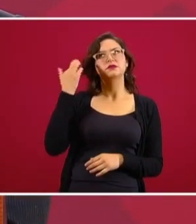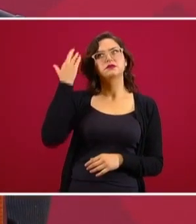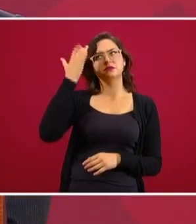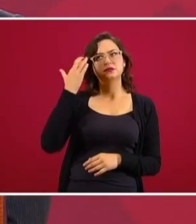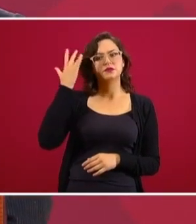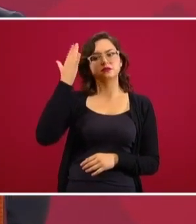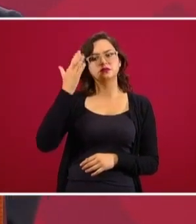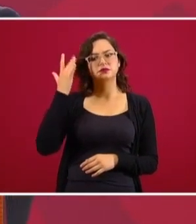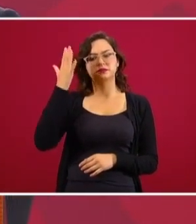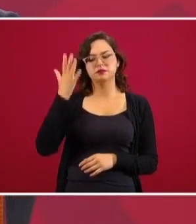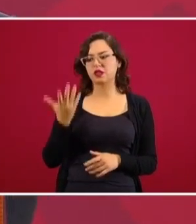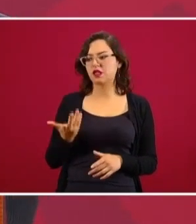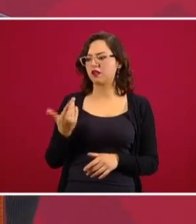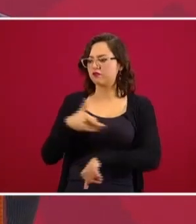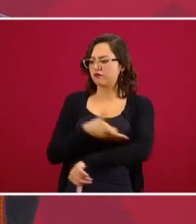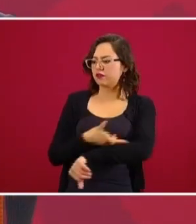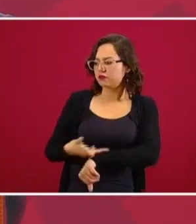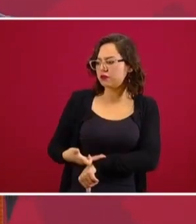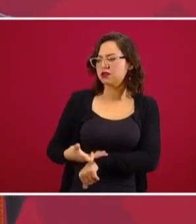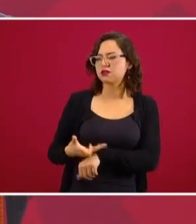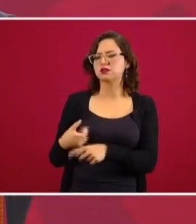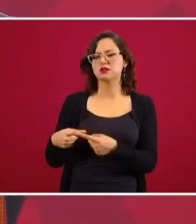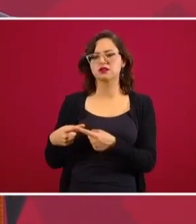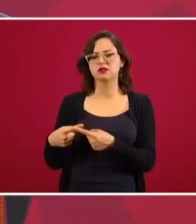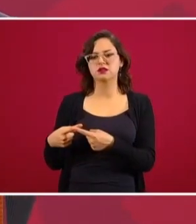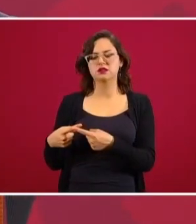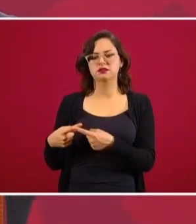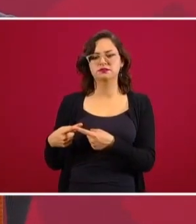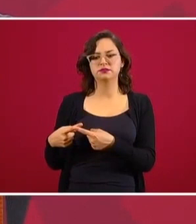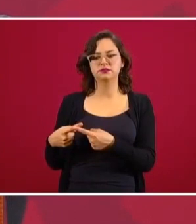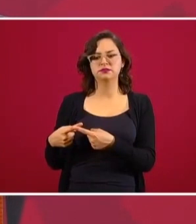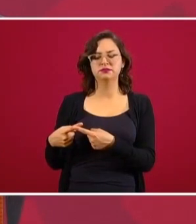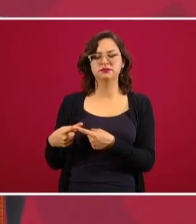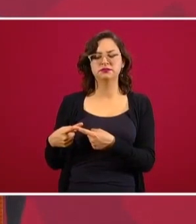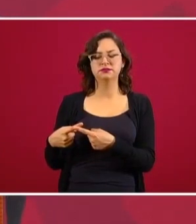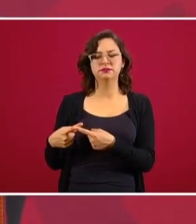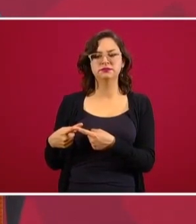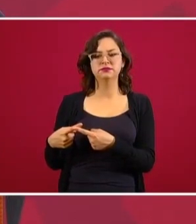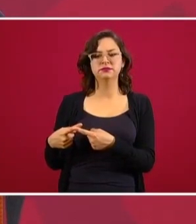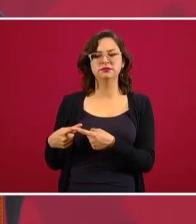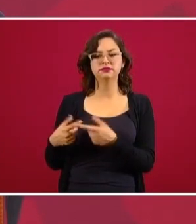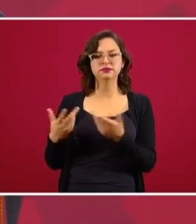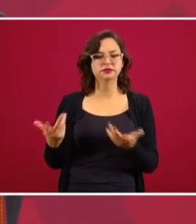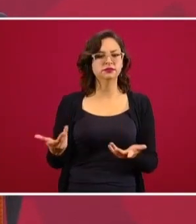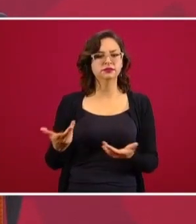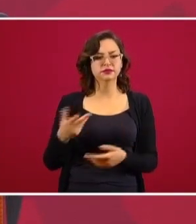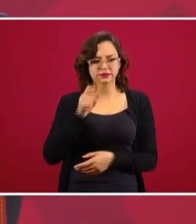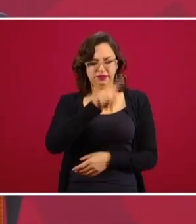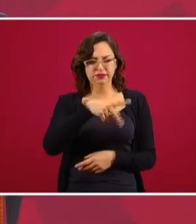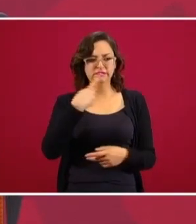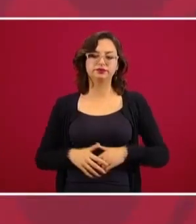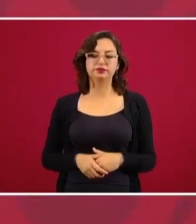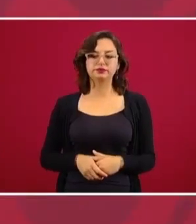no méxico onde o governo federal declarou que não iria impor nenhuma medida obrigatória os estados de ralisco emitiu a cam